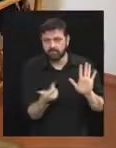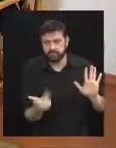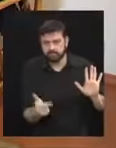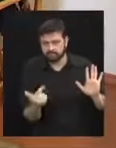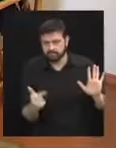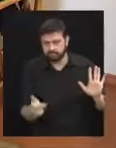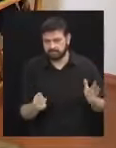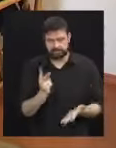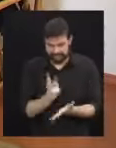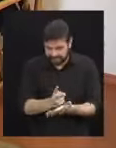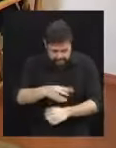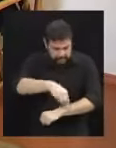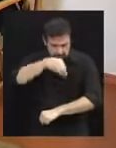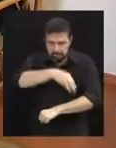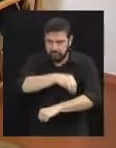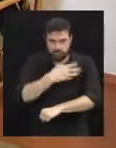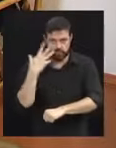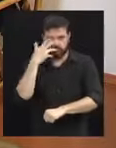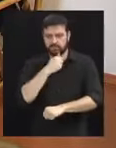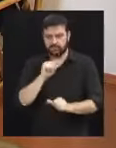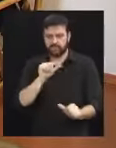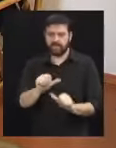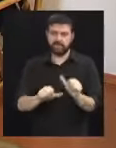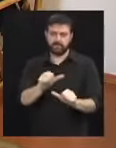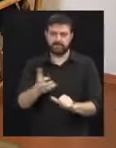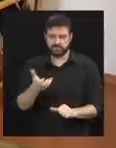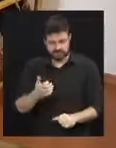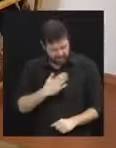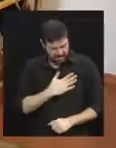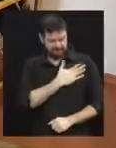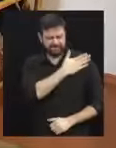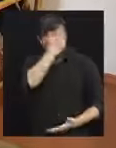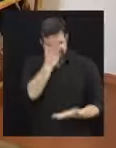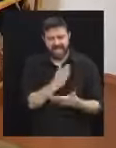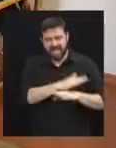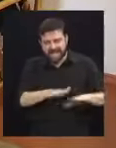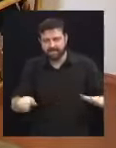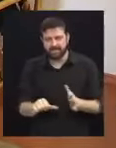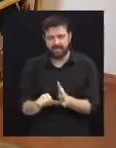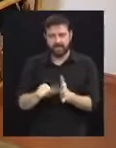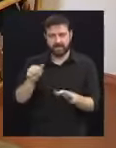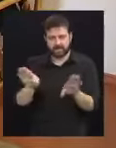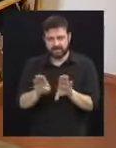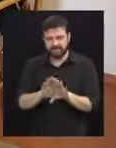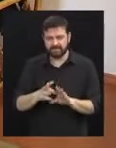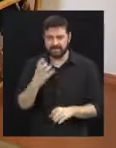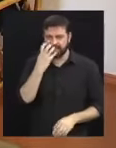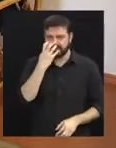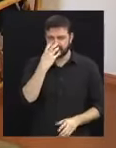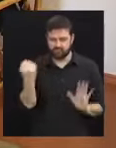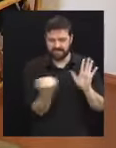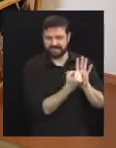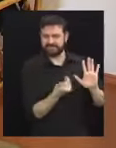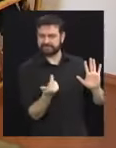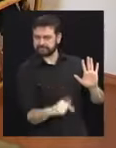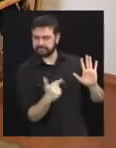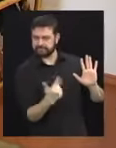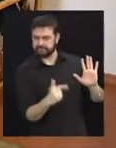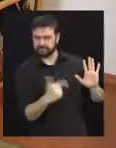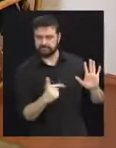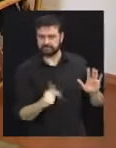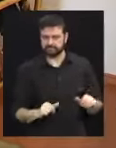ser daquela forma, né? Então a gente queria vencer também esse preconceito. Primeiro, tirar essa imagem de cachorro vira-lata. Nem se